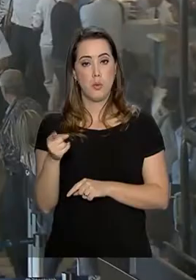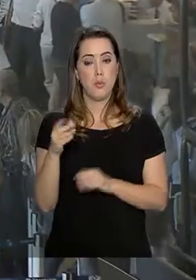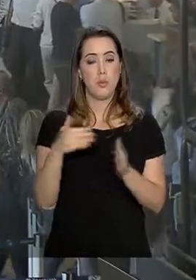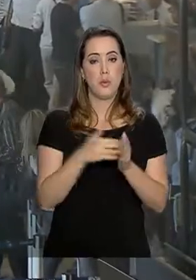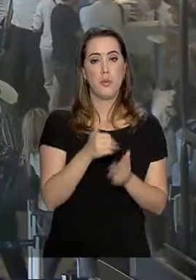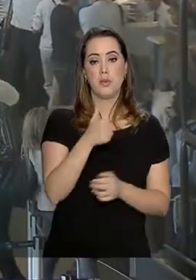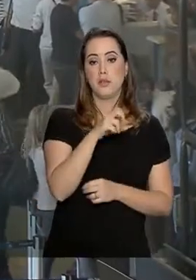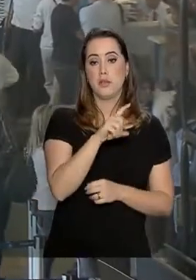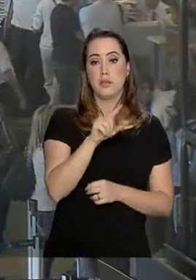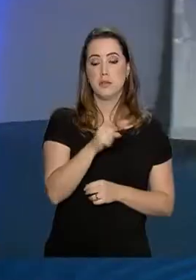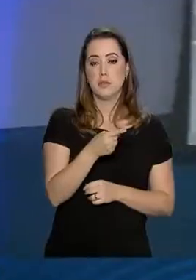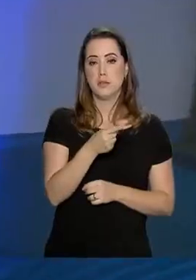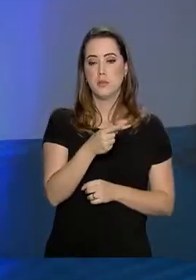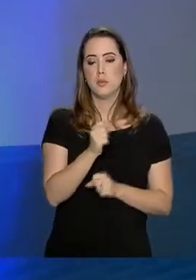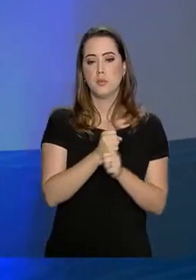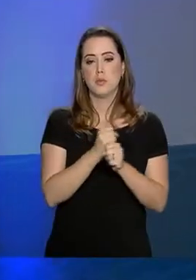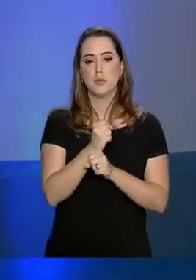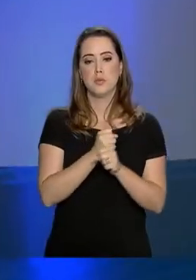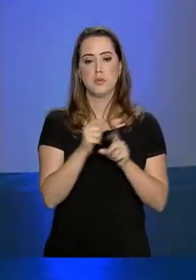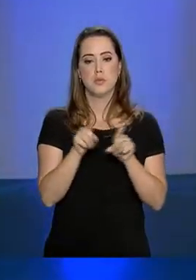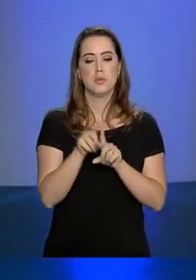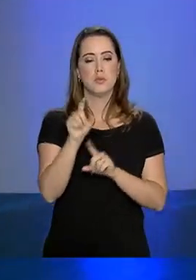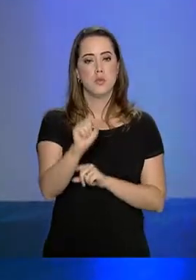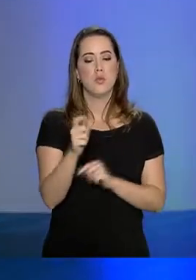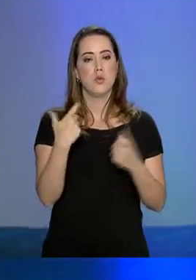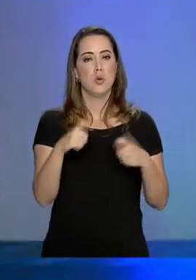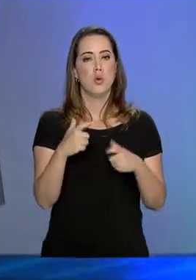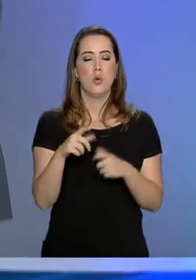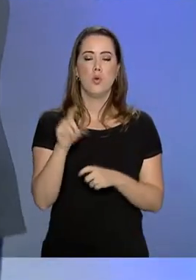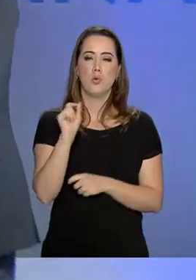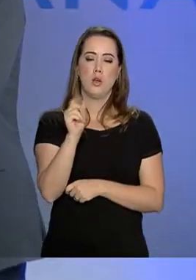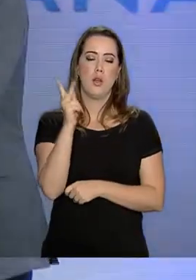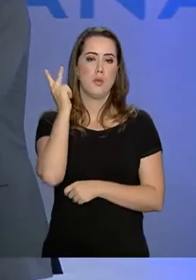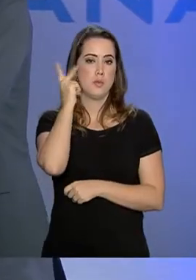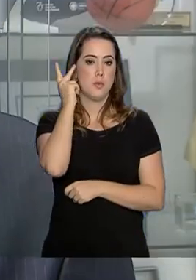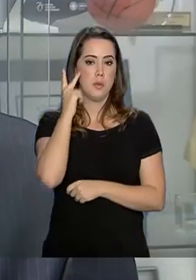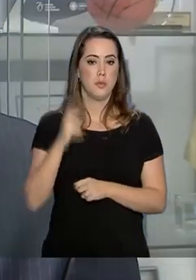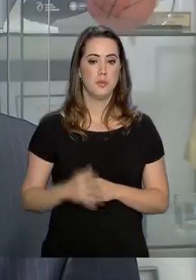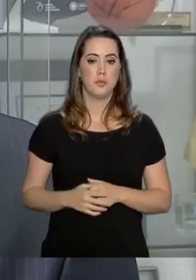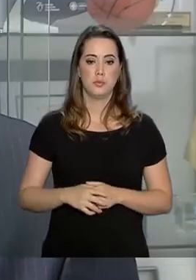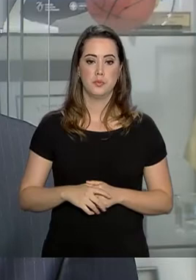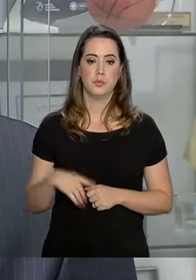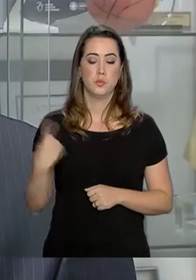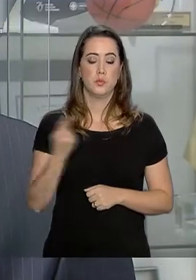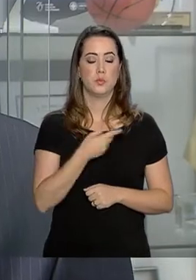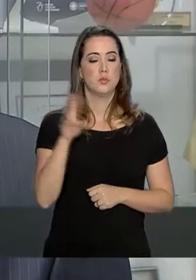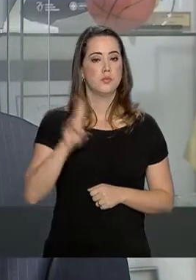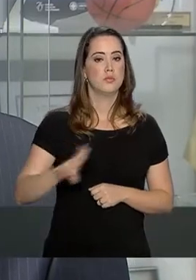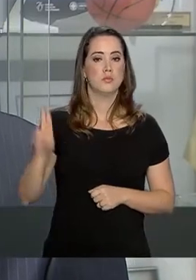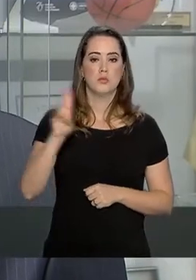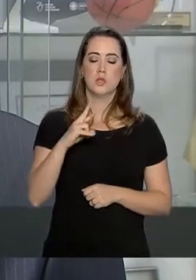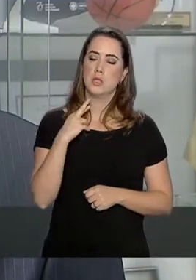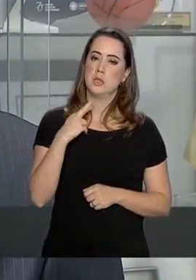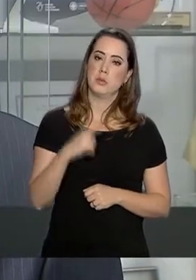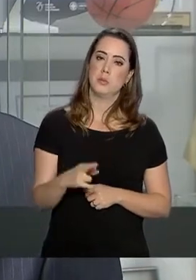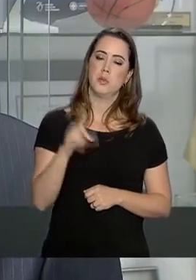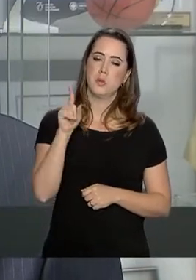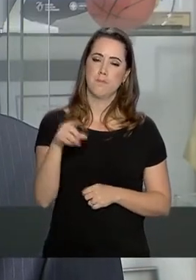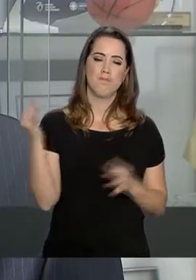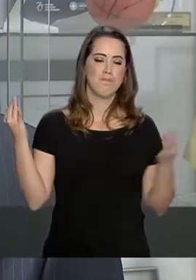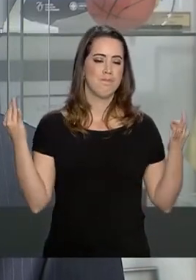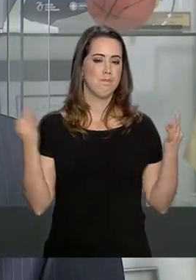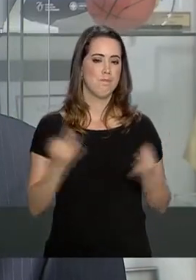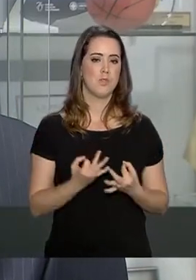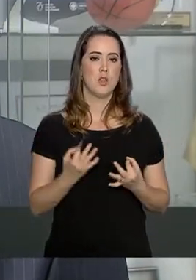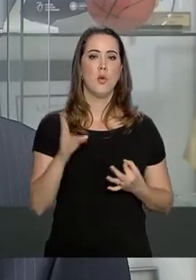mil passageiros por ano, o vencedor foi o terminal de Viracopos, em São Paulo. Nós utilizamos os resultados como